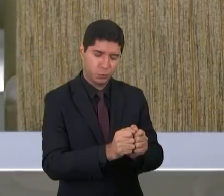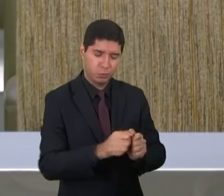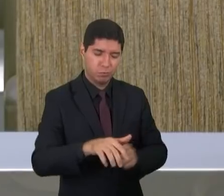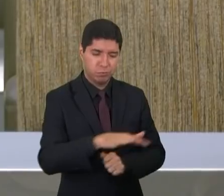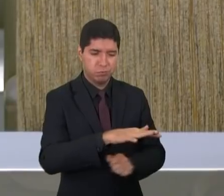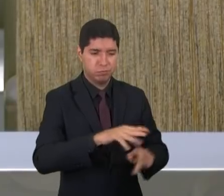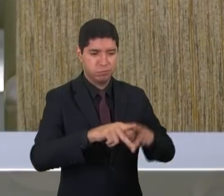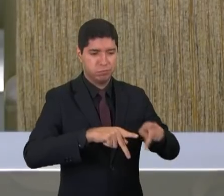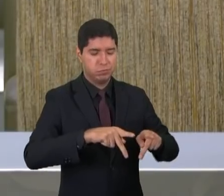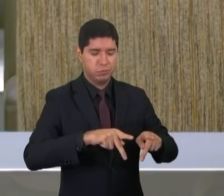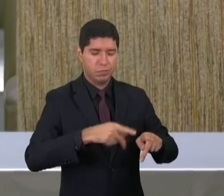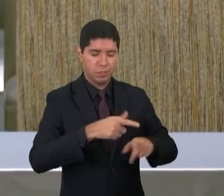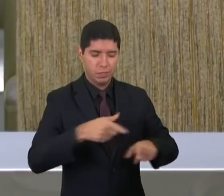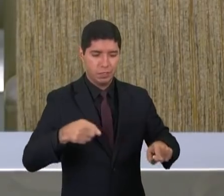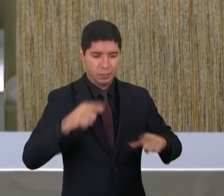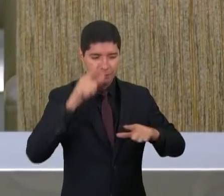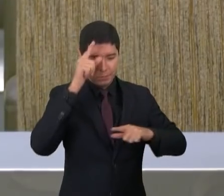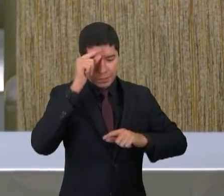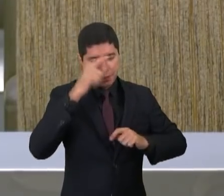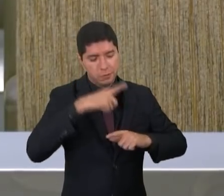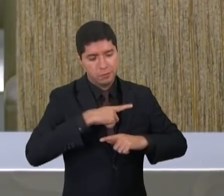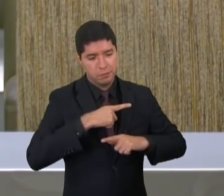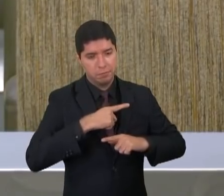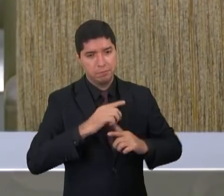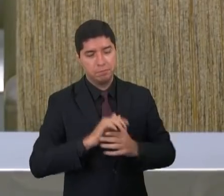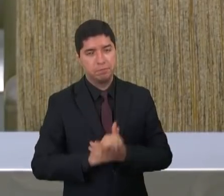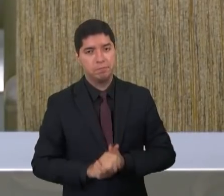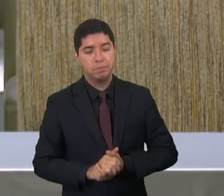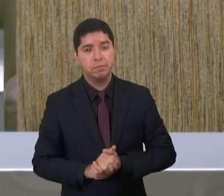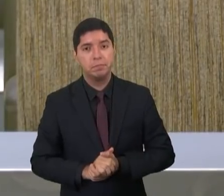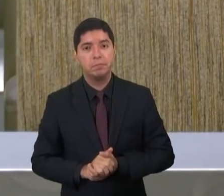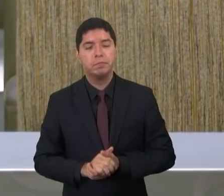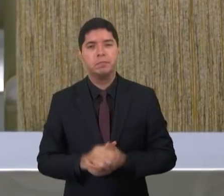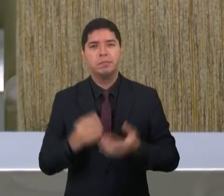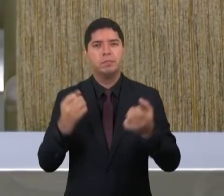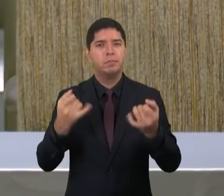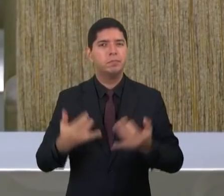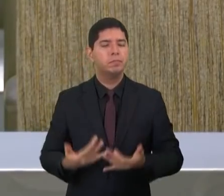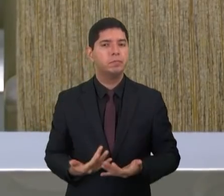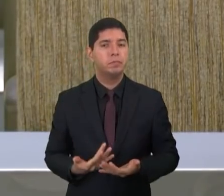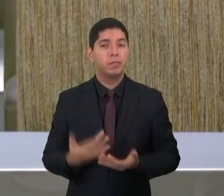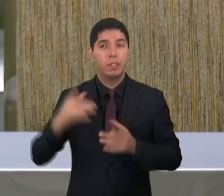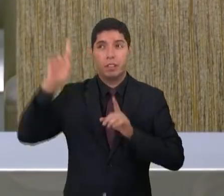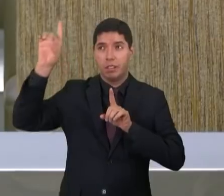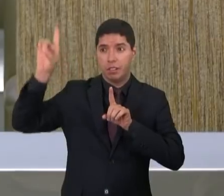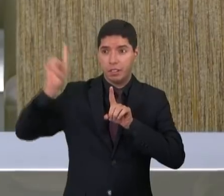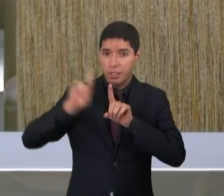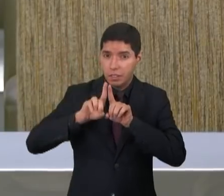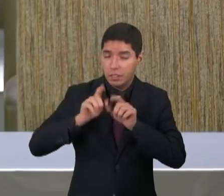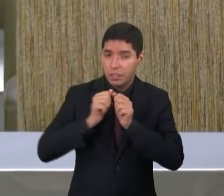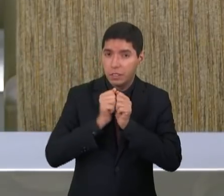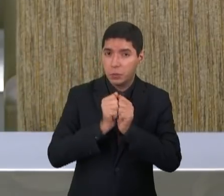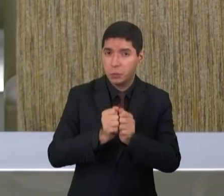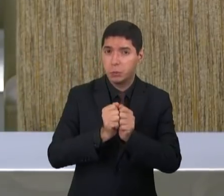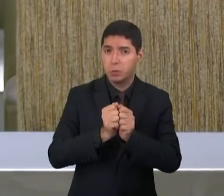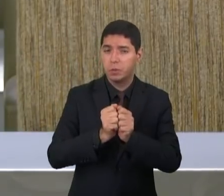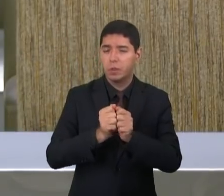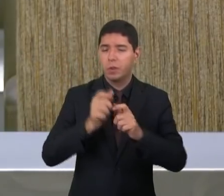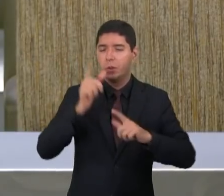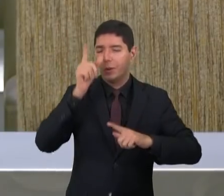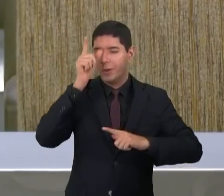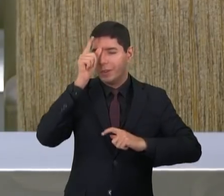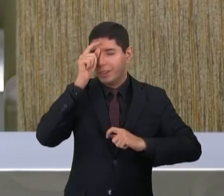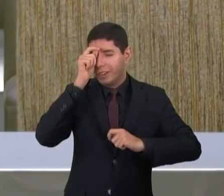descansar. A presença de Deus nos proporciona descanso. Saber que Deus está ao nosso lado nos